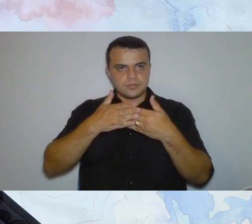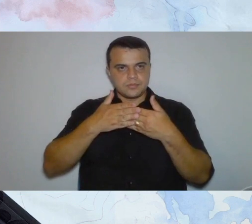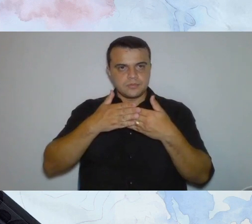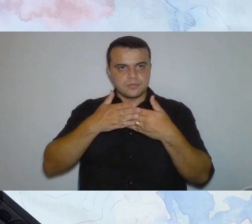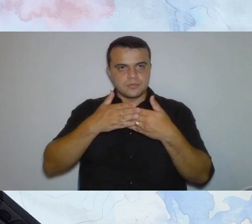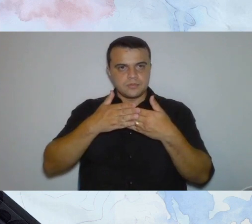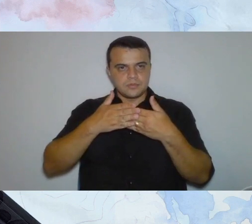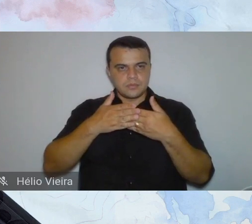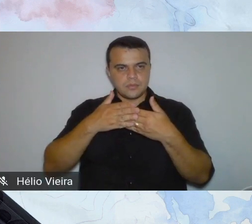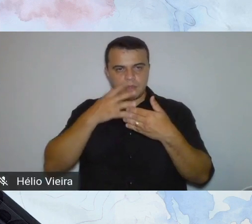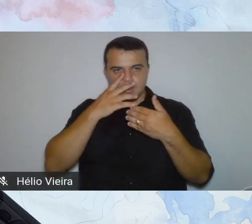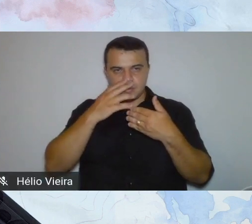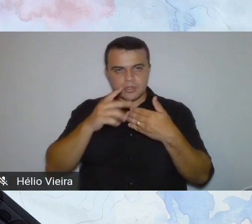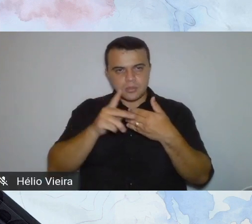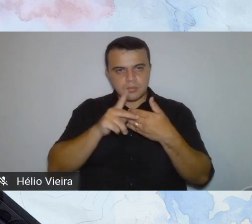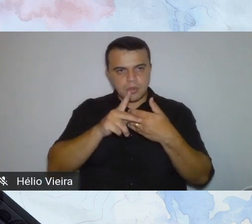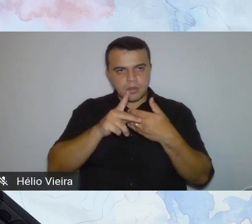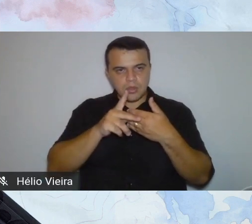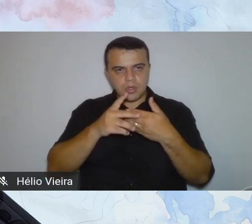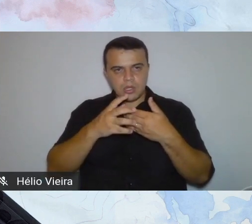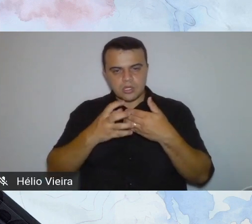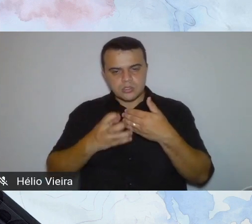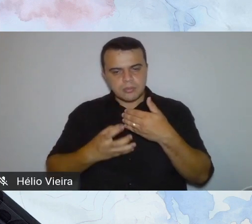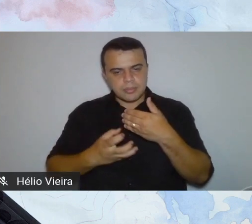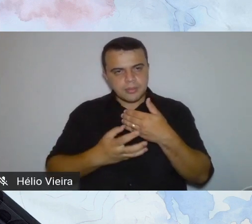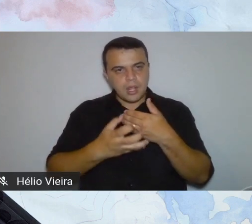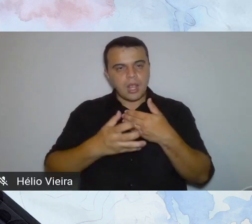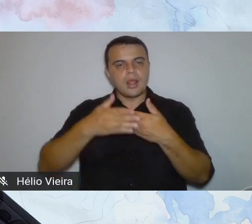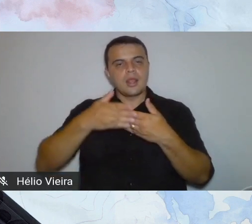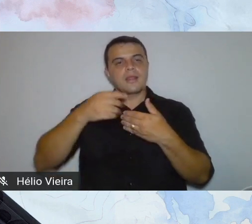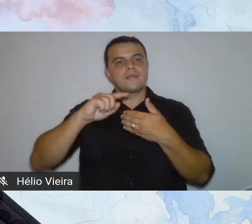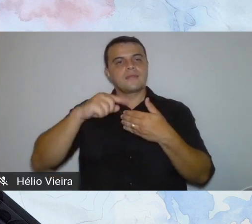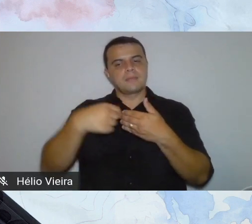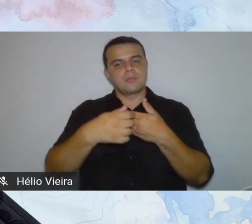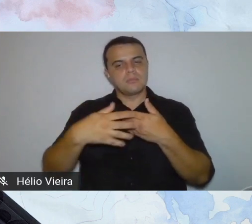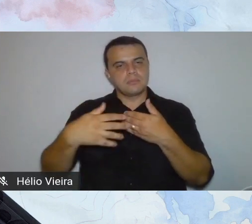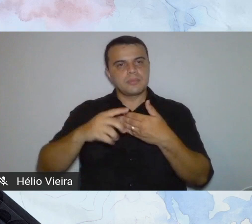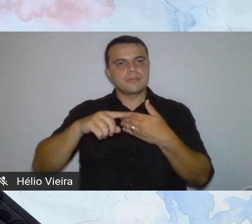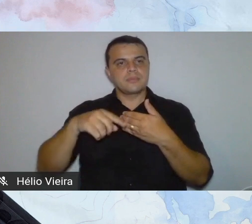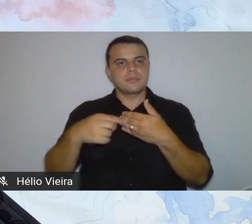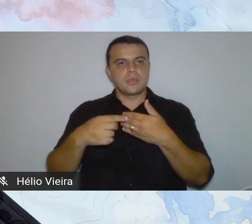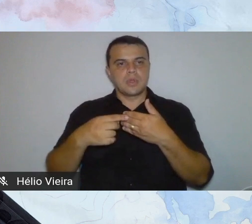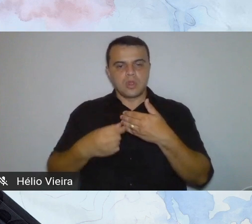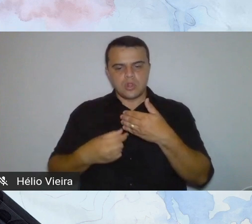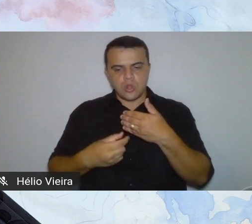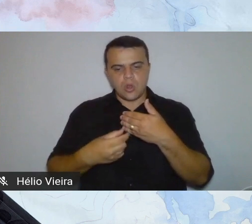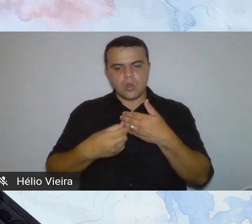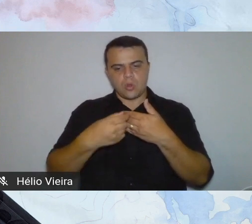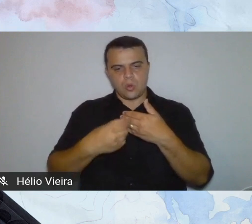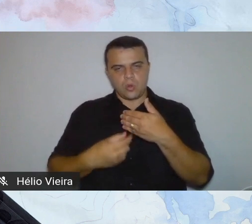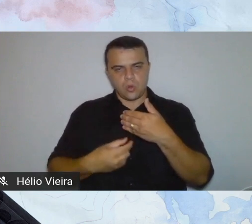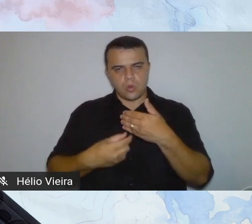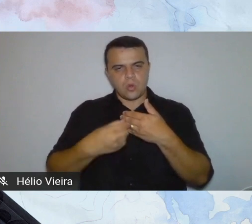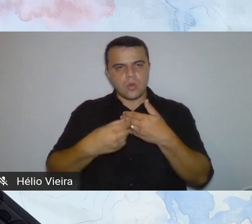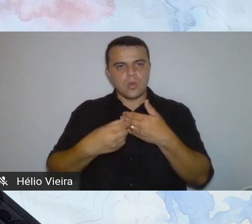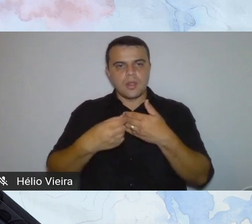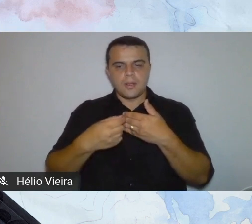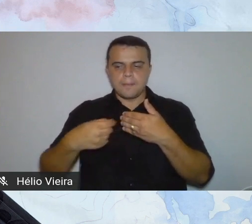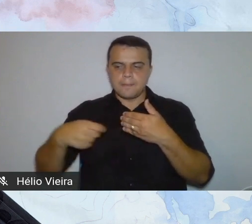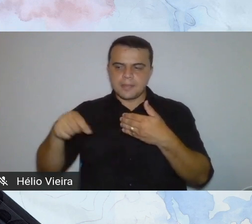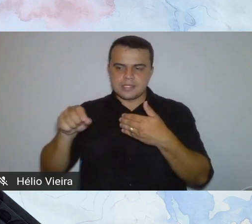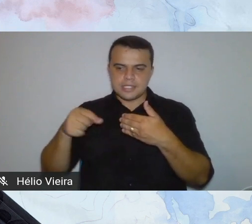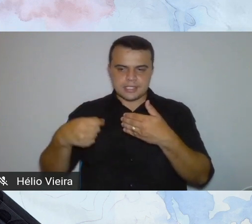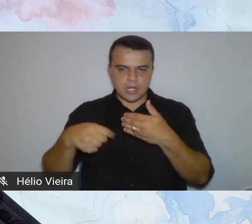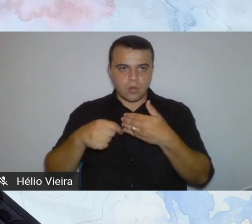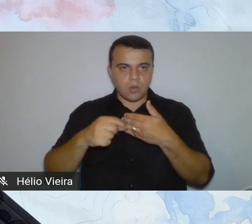do grande chapado. Então, eu trabalhei esse fundo do grande chapado. E depois eu fiz justamente o tronco da árvore com o pincel. E depois